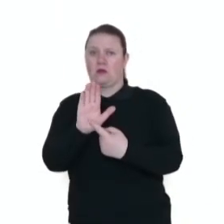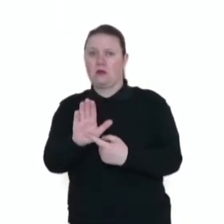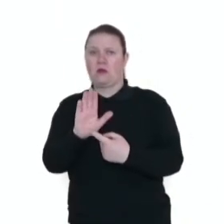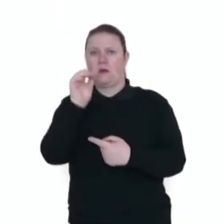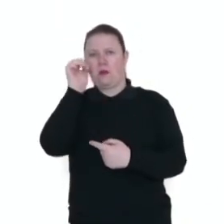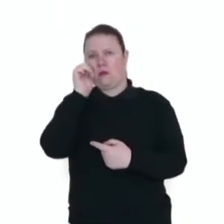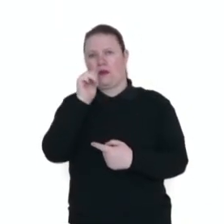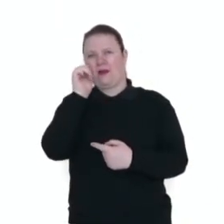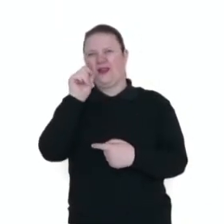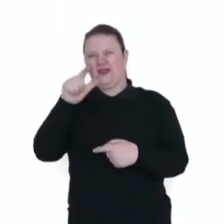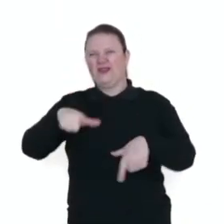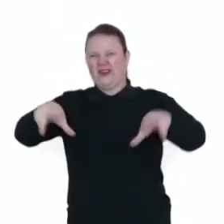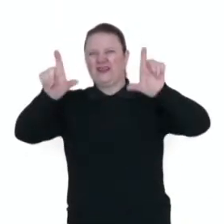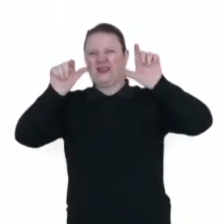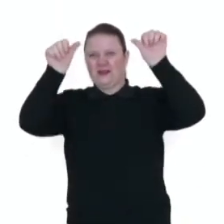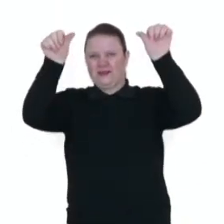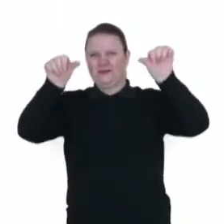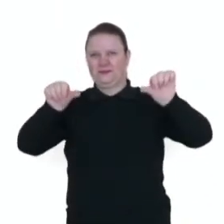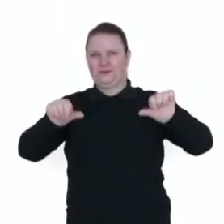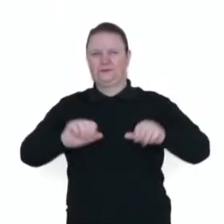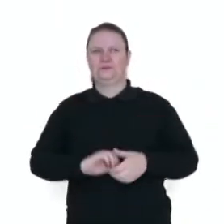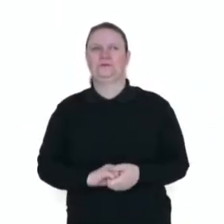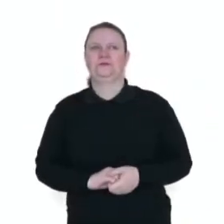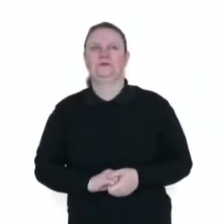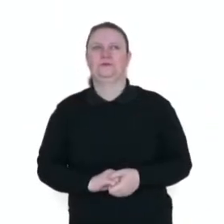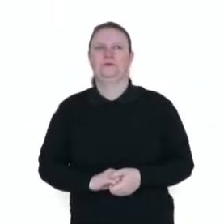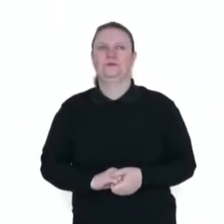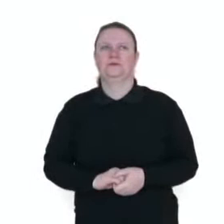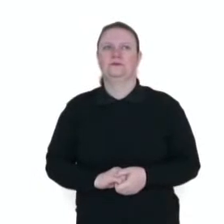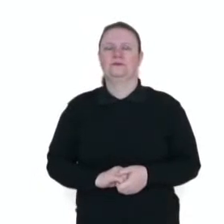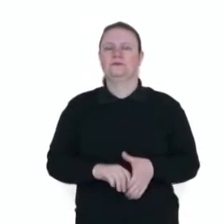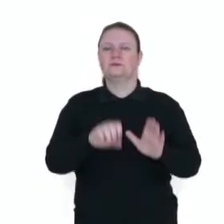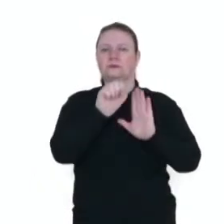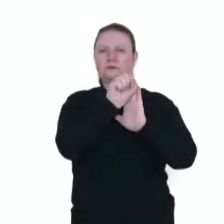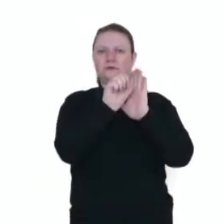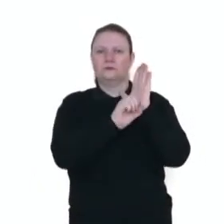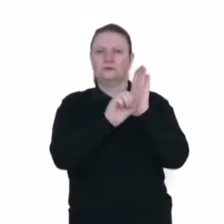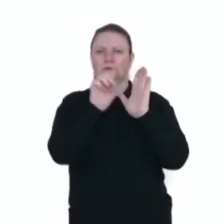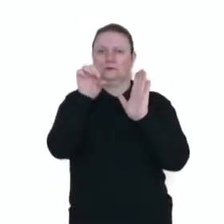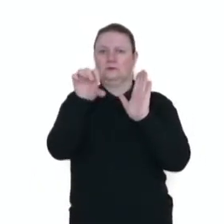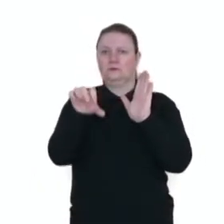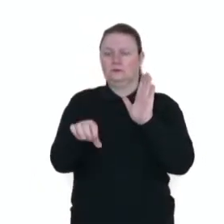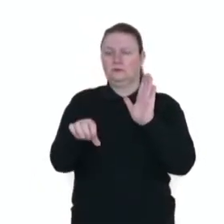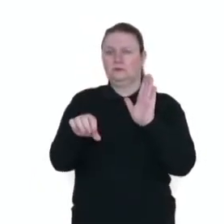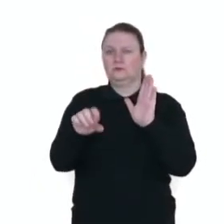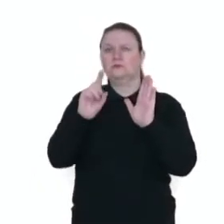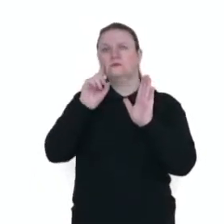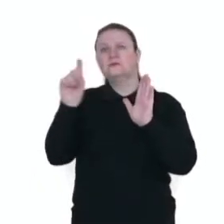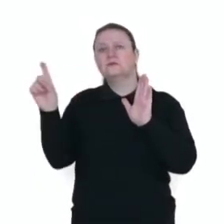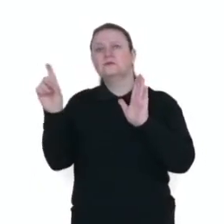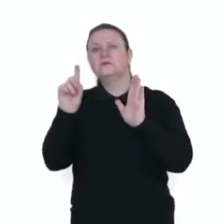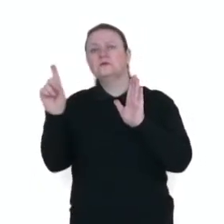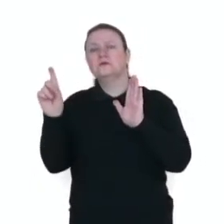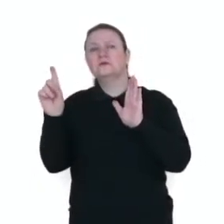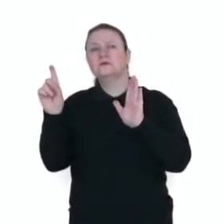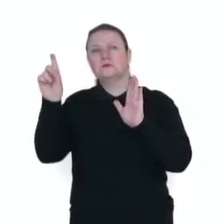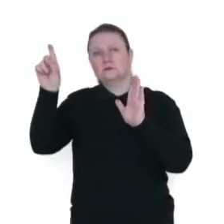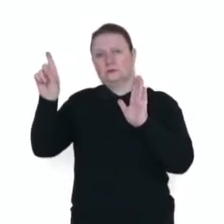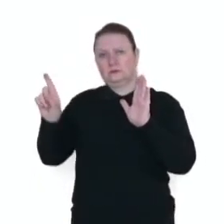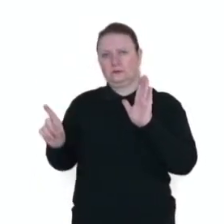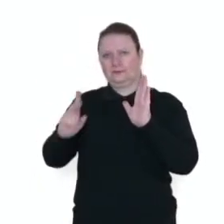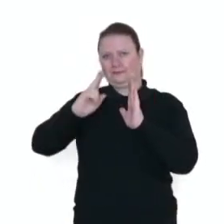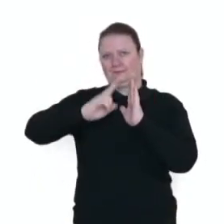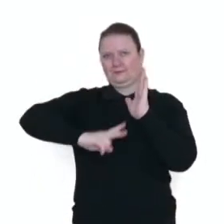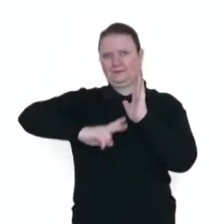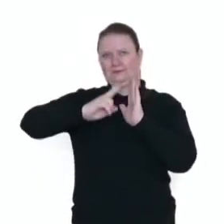povos. No século XIX, porém, o darwinismo ele vai ser considerado científico, né,